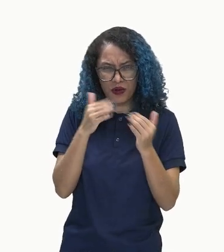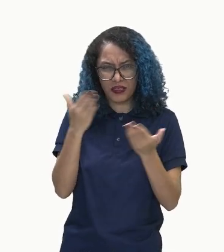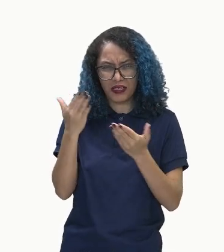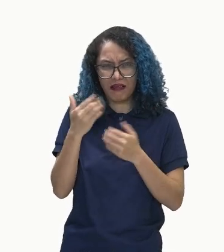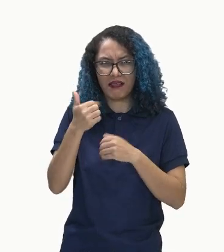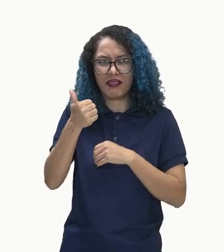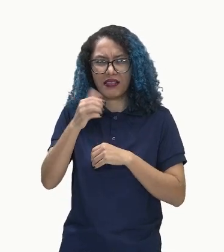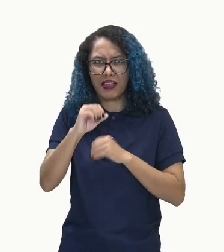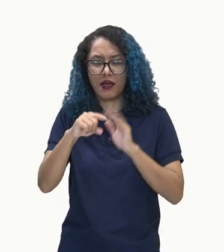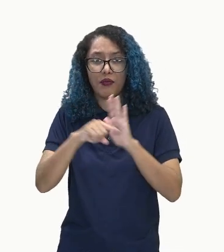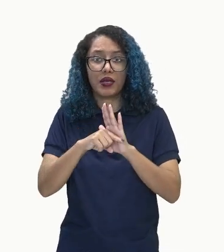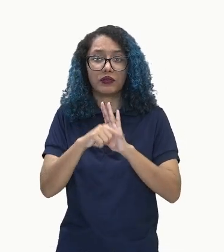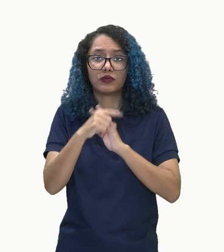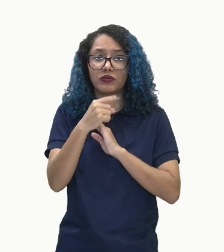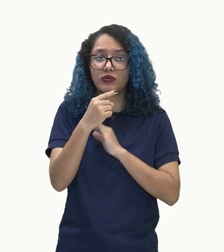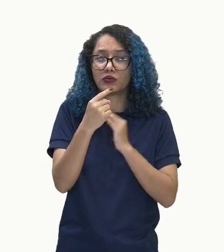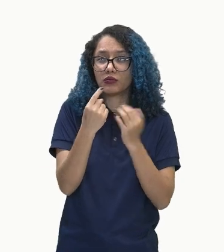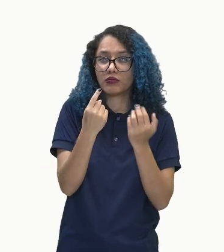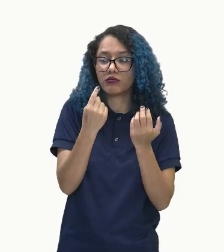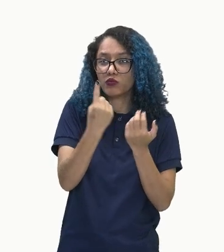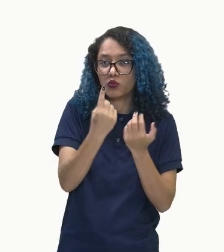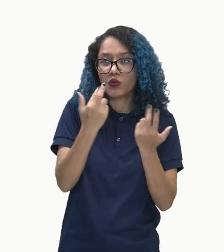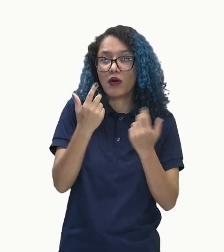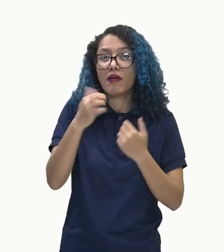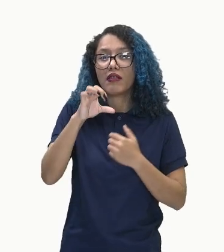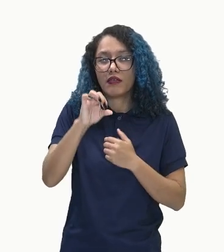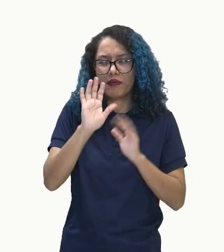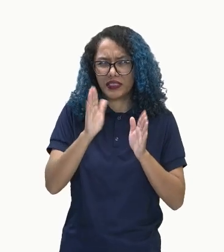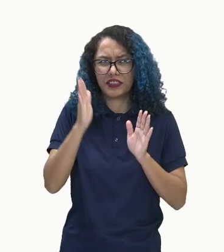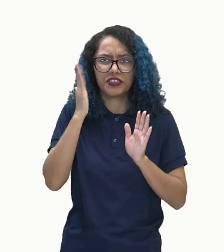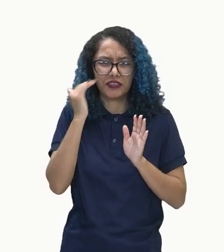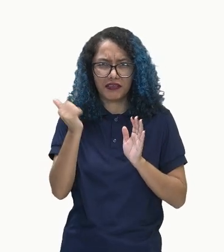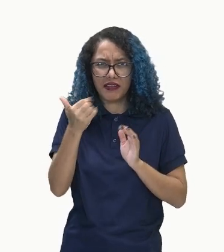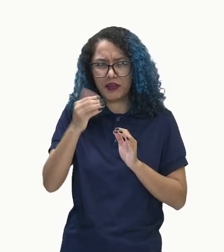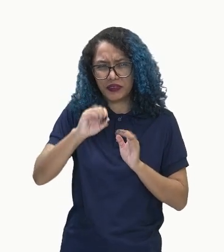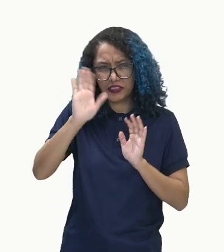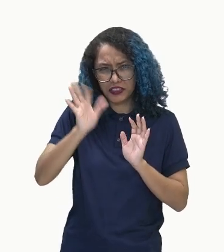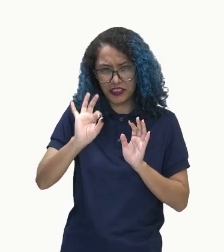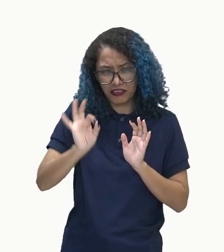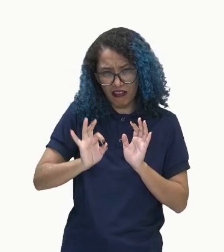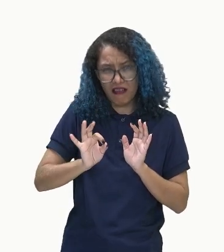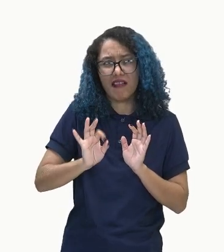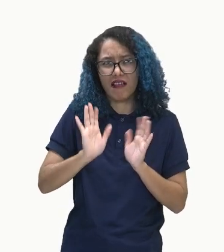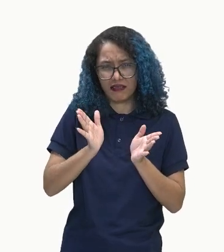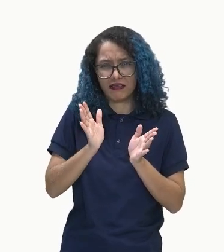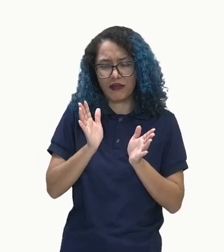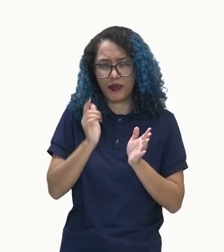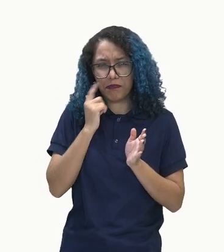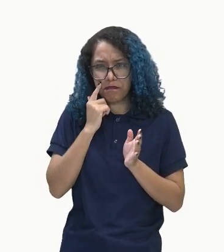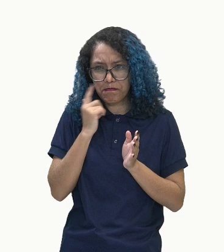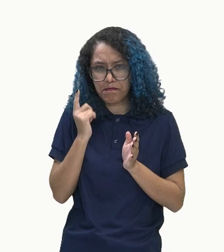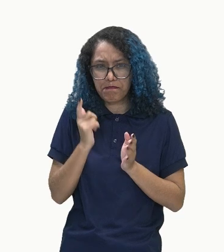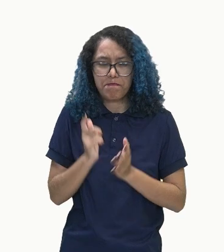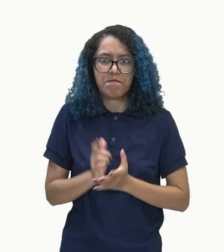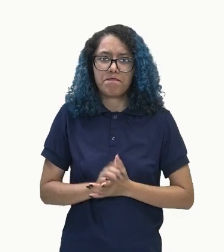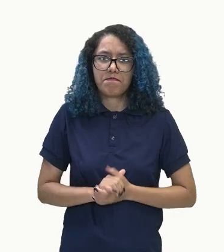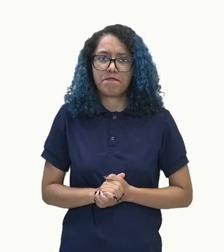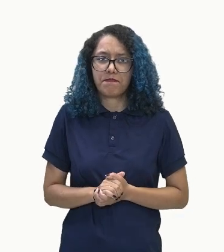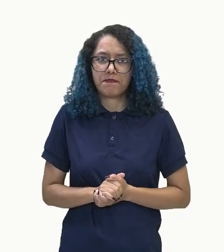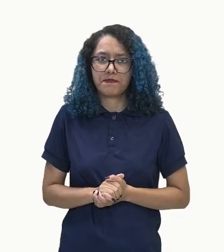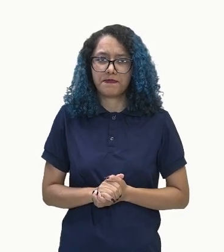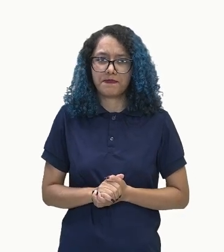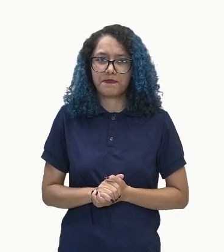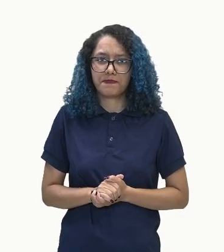1 é 9. Mas 10% a gente já sabe quanto é que é. 180. Menos, mas quanto é